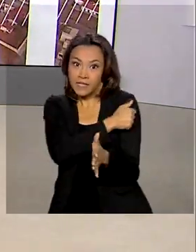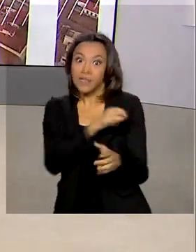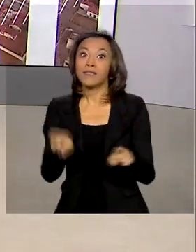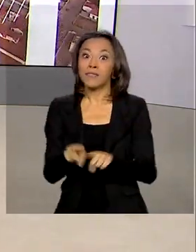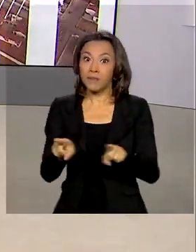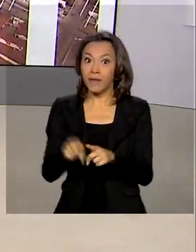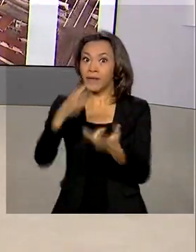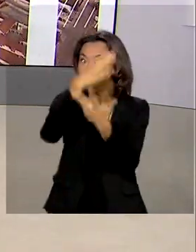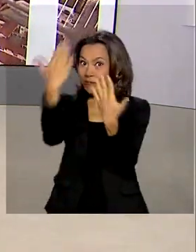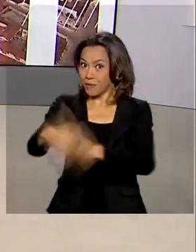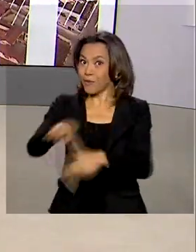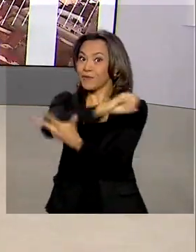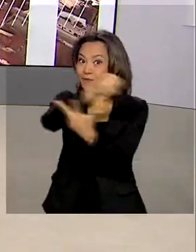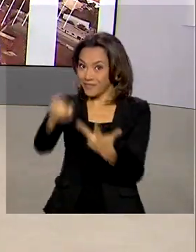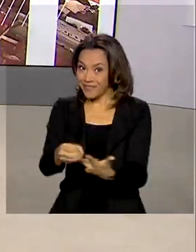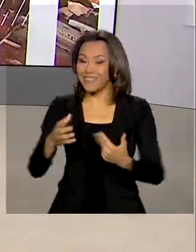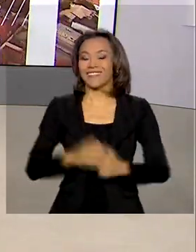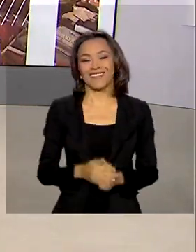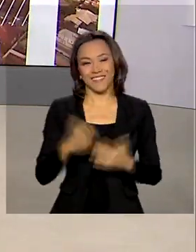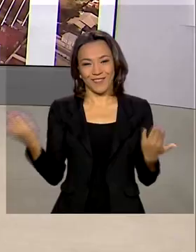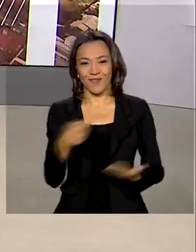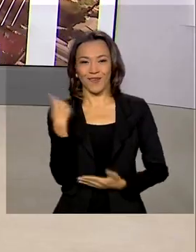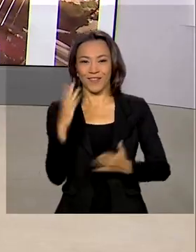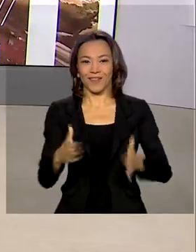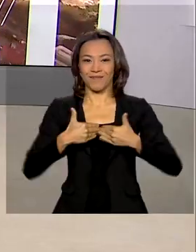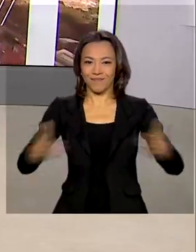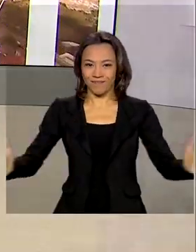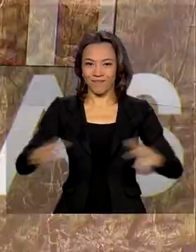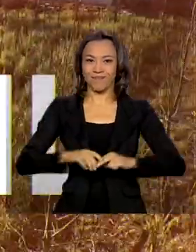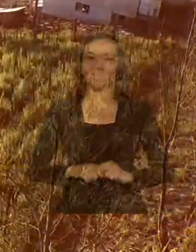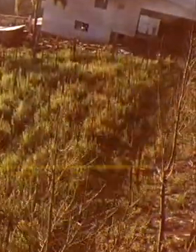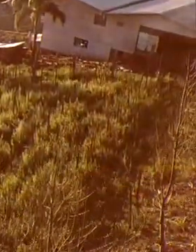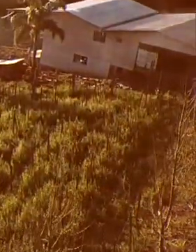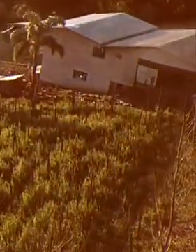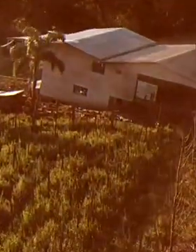partir de agora. O Brasil em Dia já está no ar.